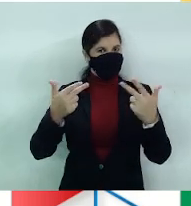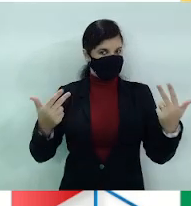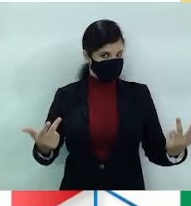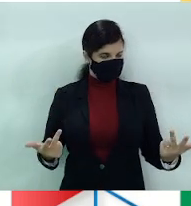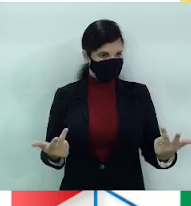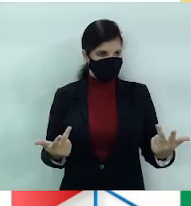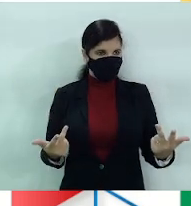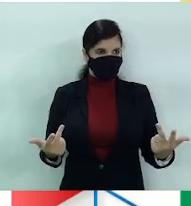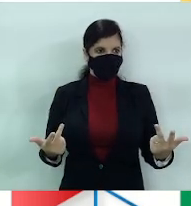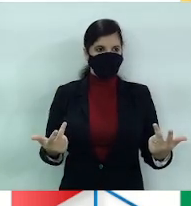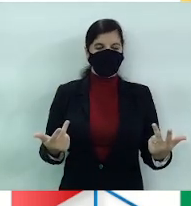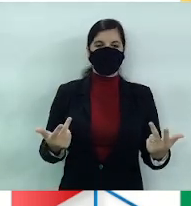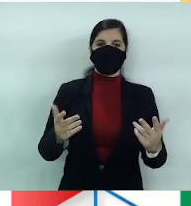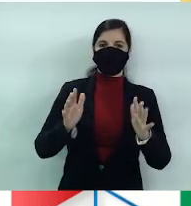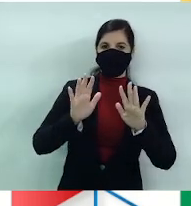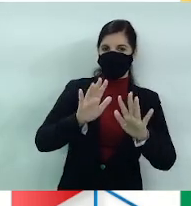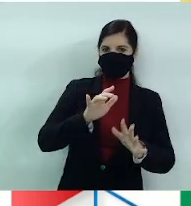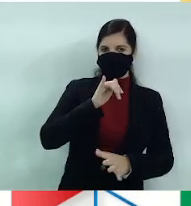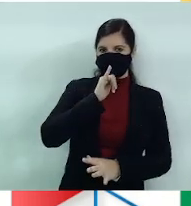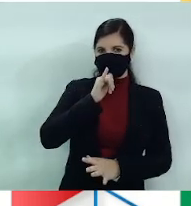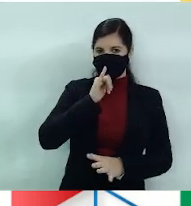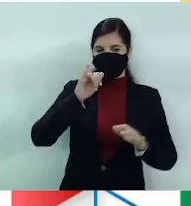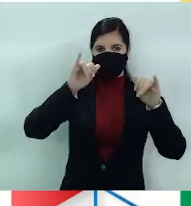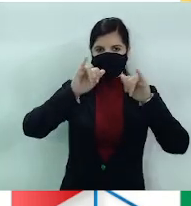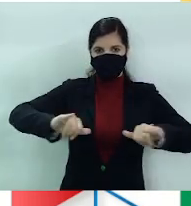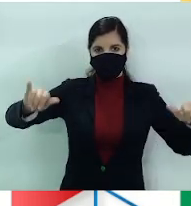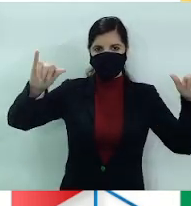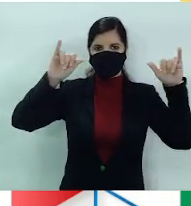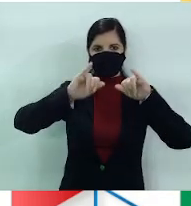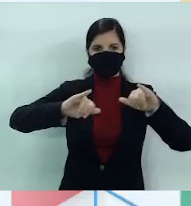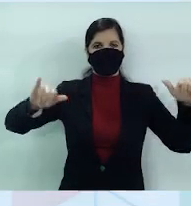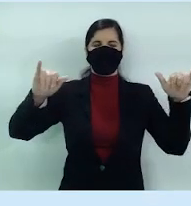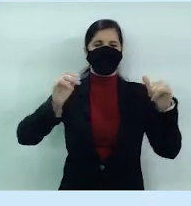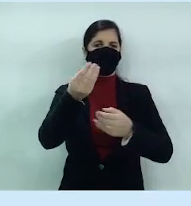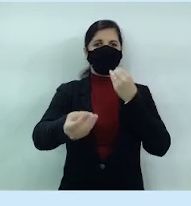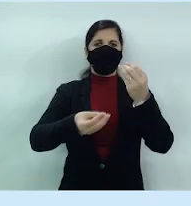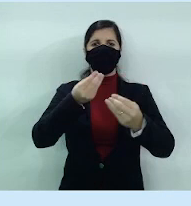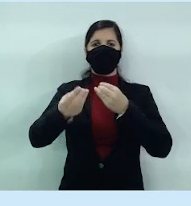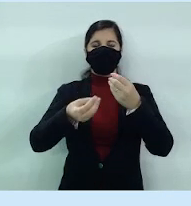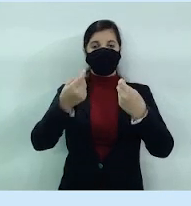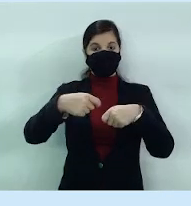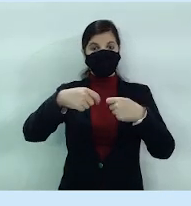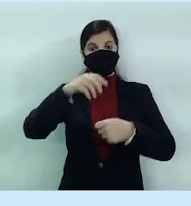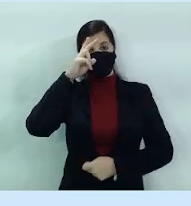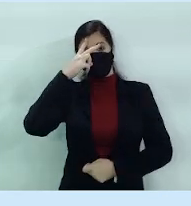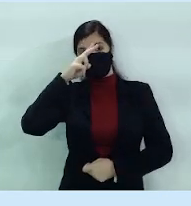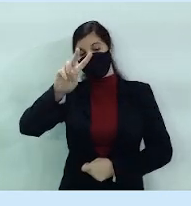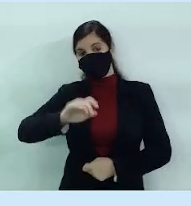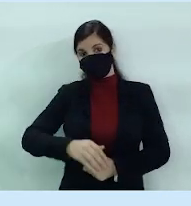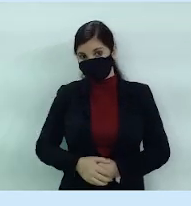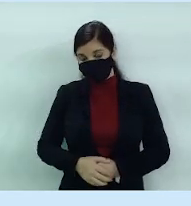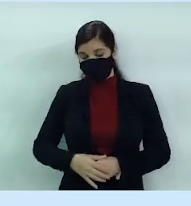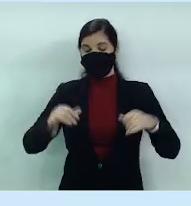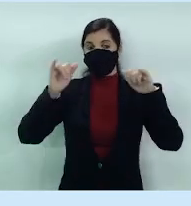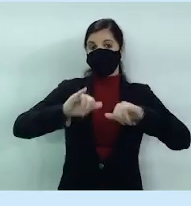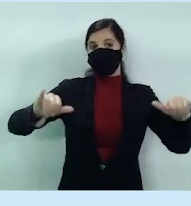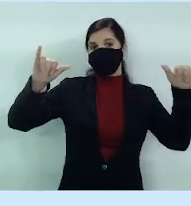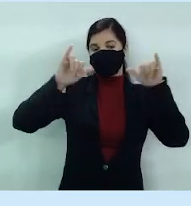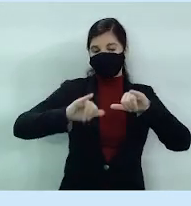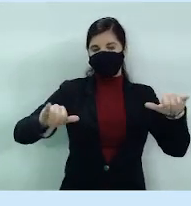E aí veja bem, quando a gente fala de propaganda, é importante também a gente lembrar que eu não estou falando apenas